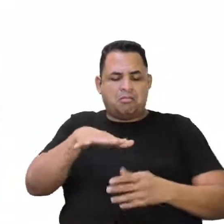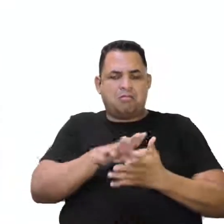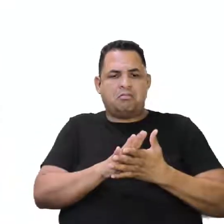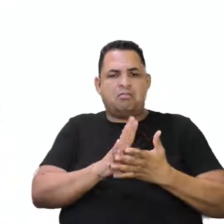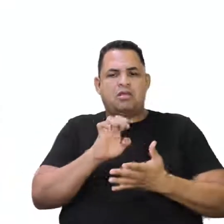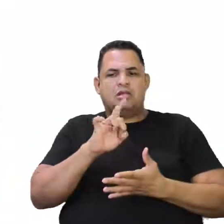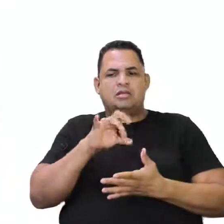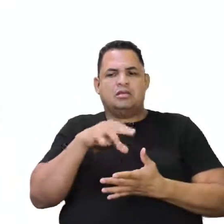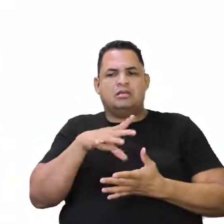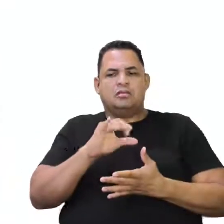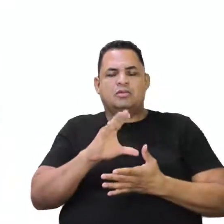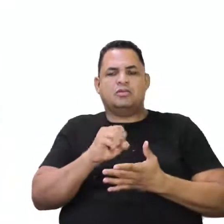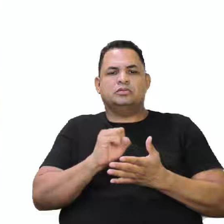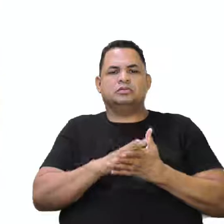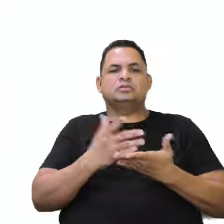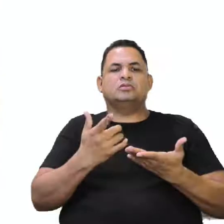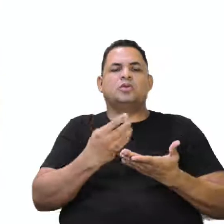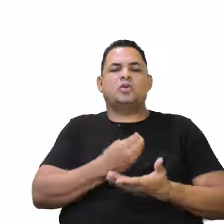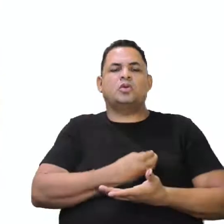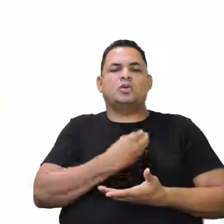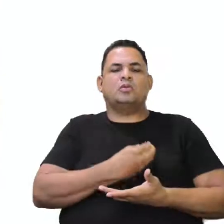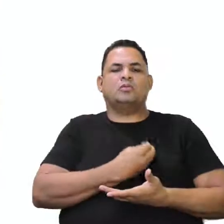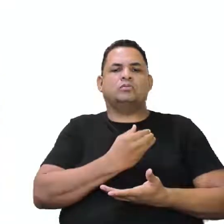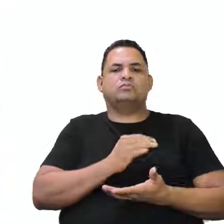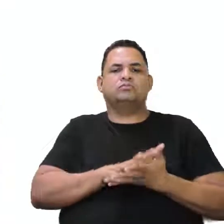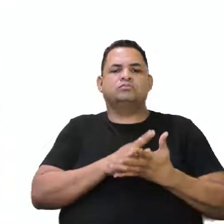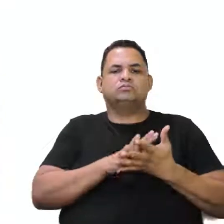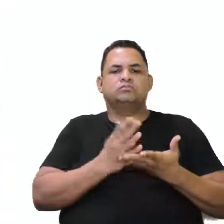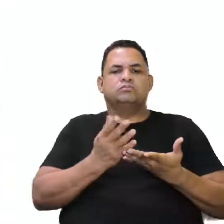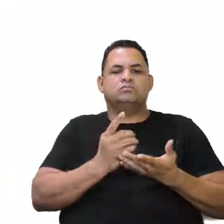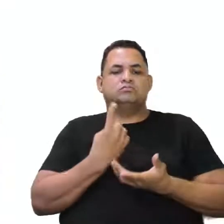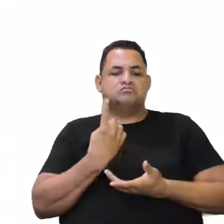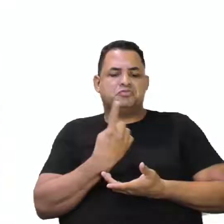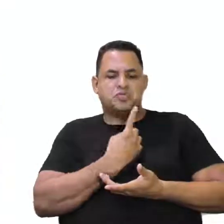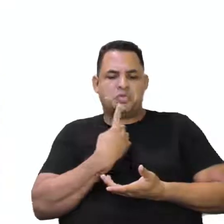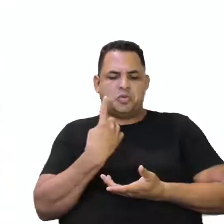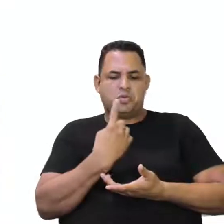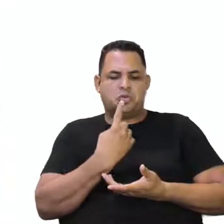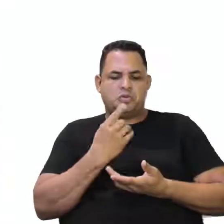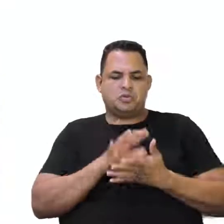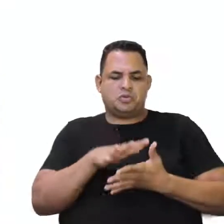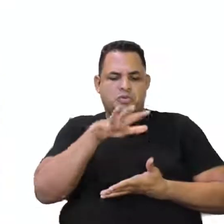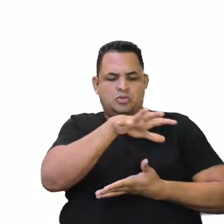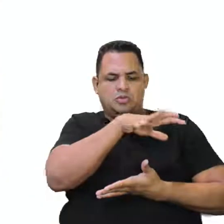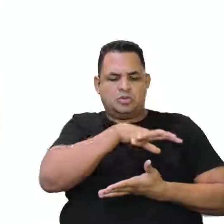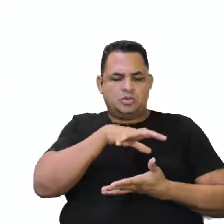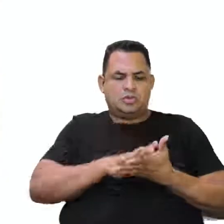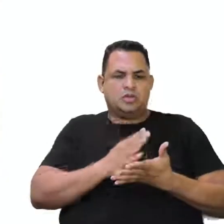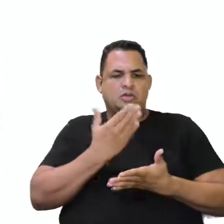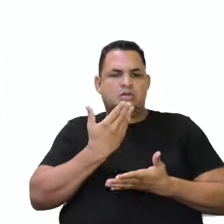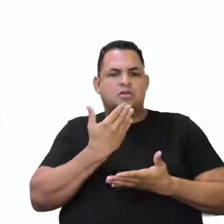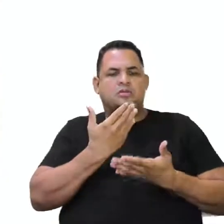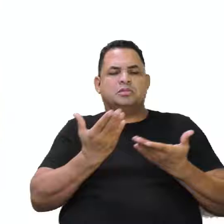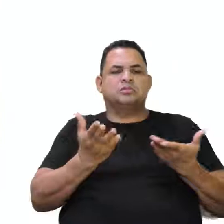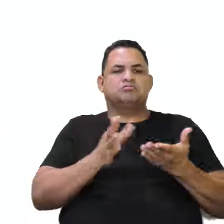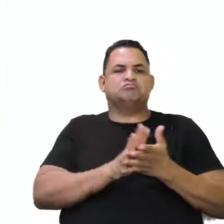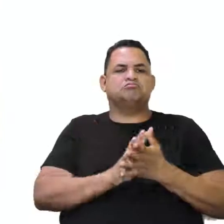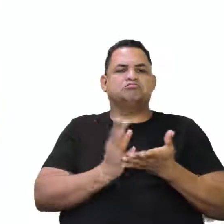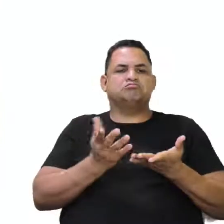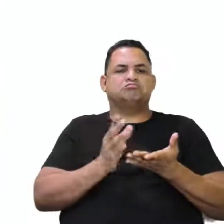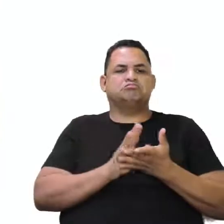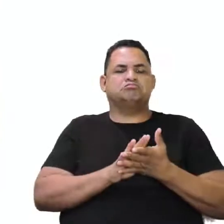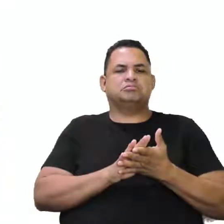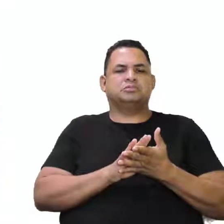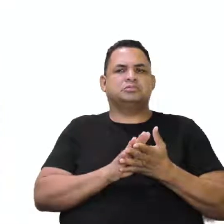dos endêmicos, ou que vivem em um só local, ou um só determinado, se alimenta de um determinado tipo